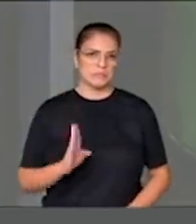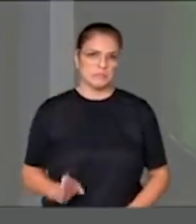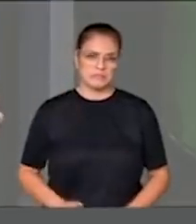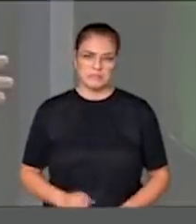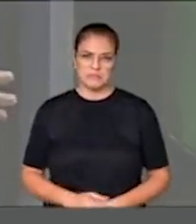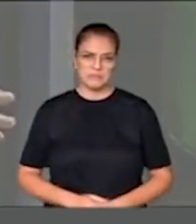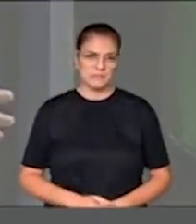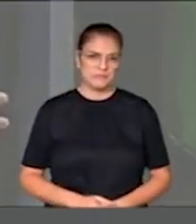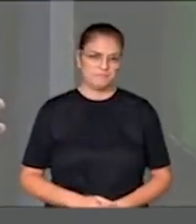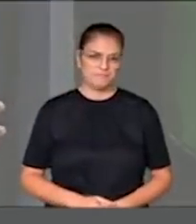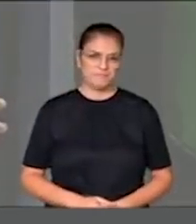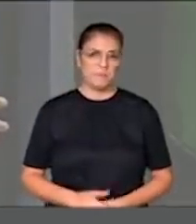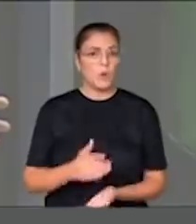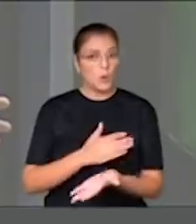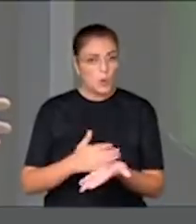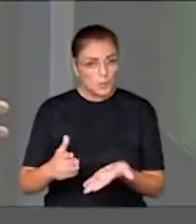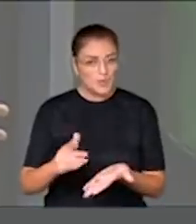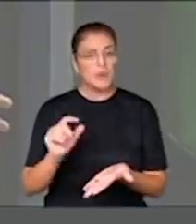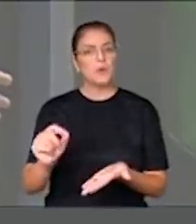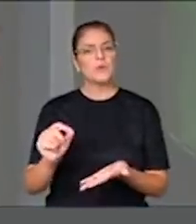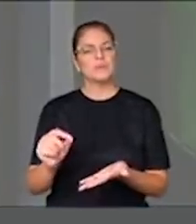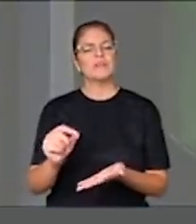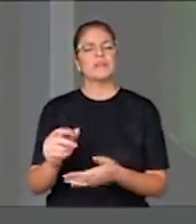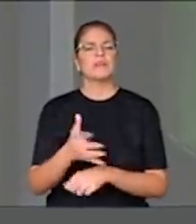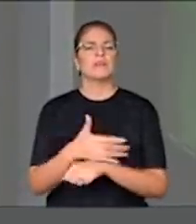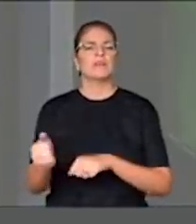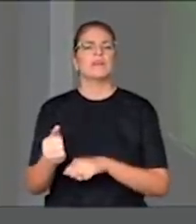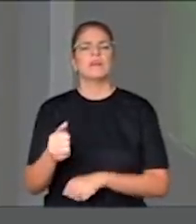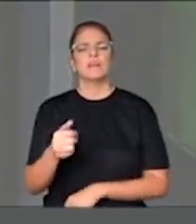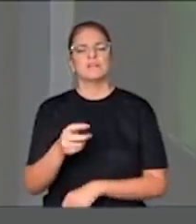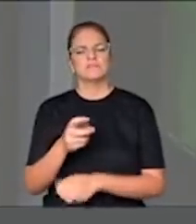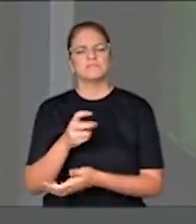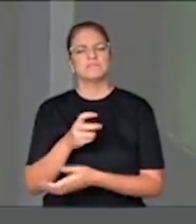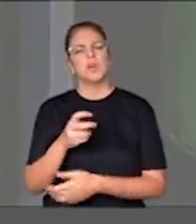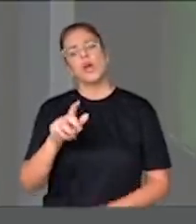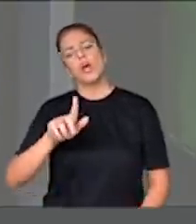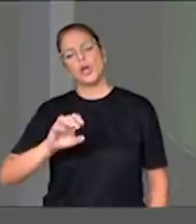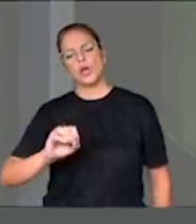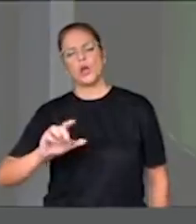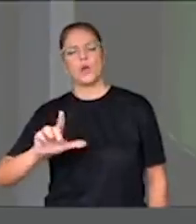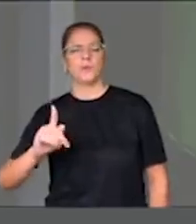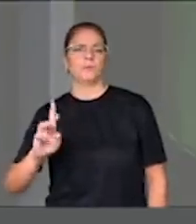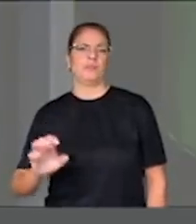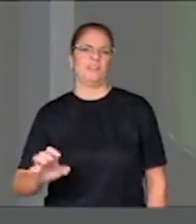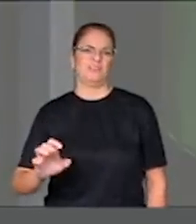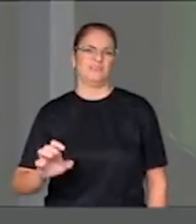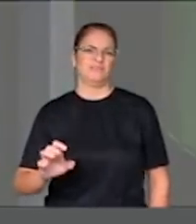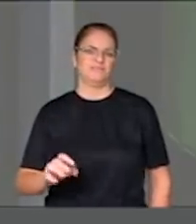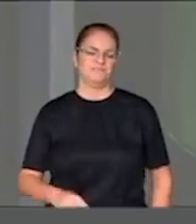desde o golpe que foi gestado a partir das eleições de 2014